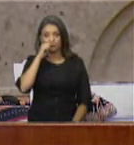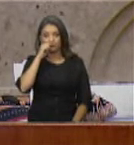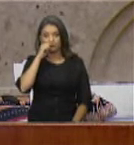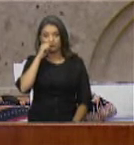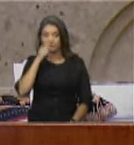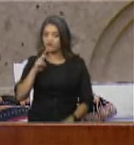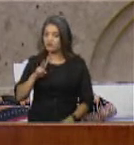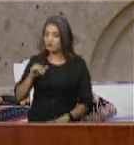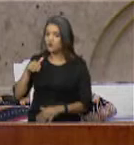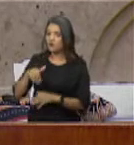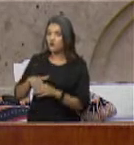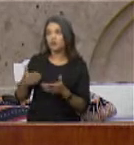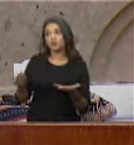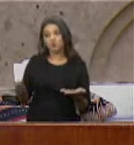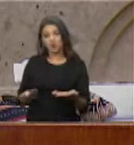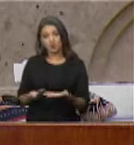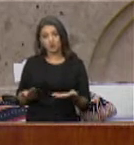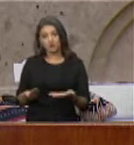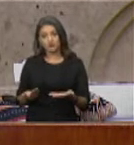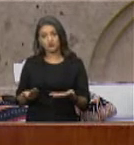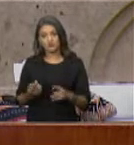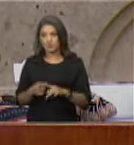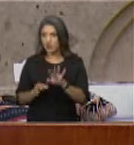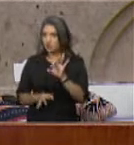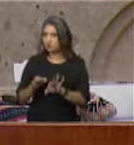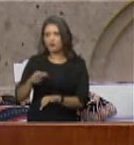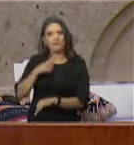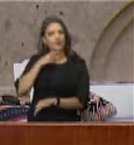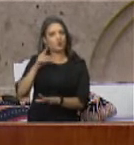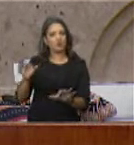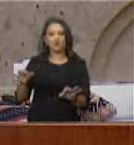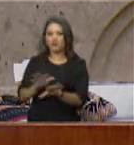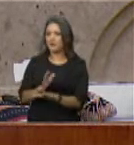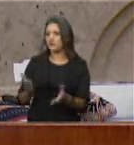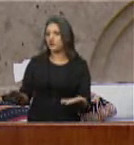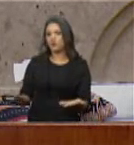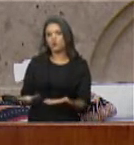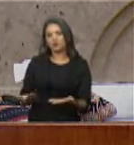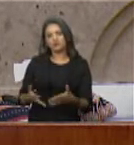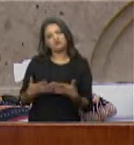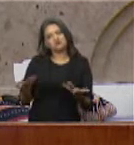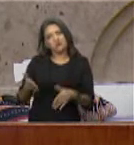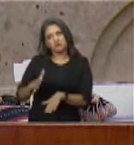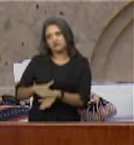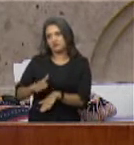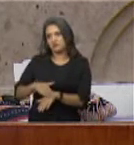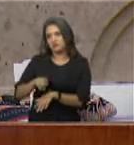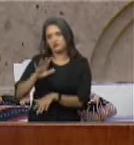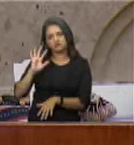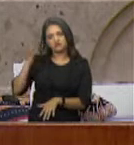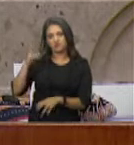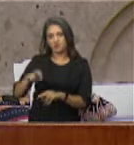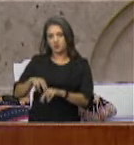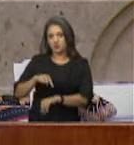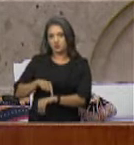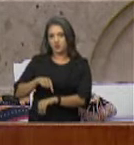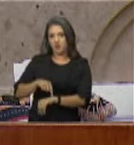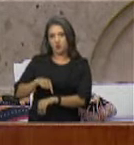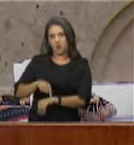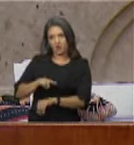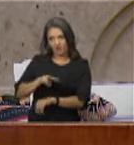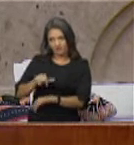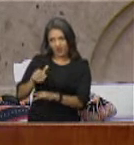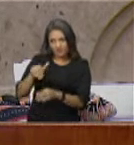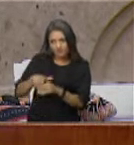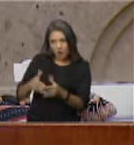o voto Porque nós não conseguimos terminar o julgamento então o faculta em função do horário mas faculto